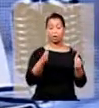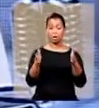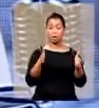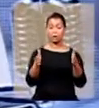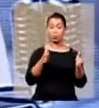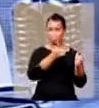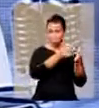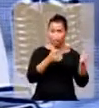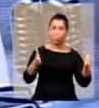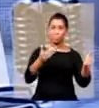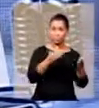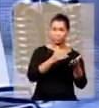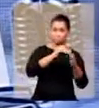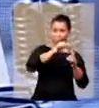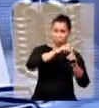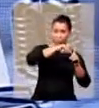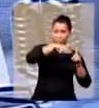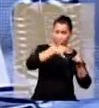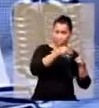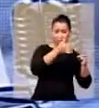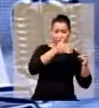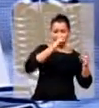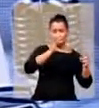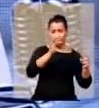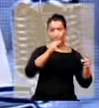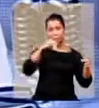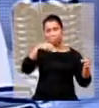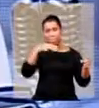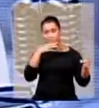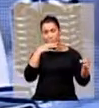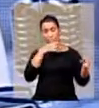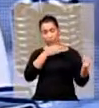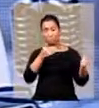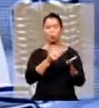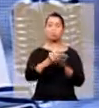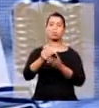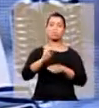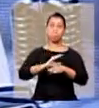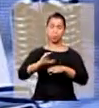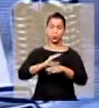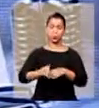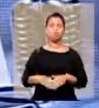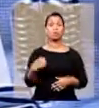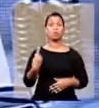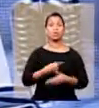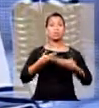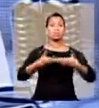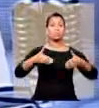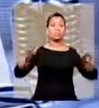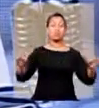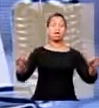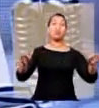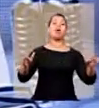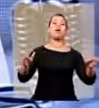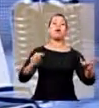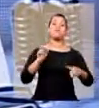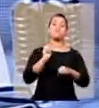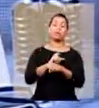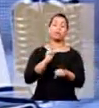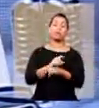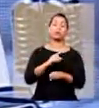turmas. Nós queremos ampliar essas vagas. Esse ano nós oferecemos 300 vagas entre